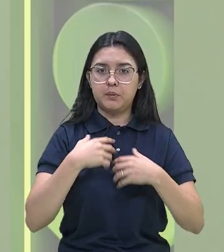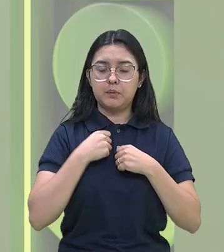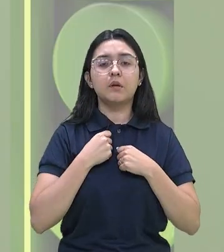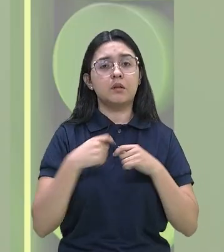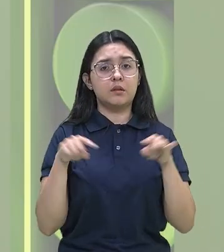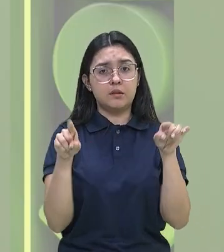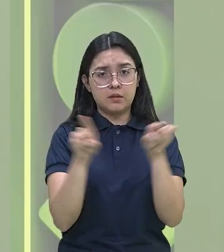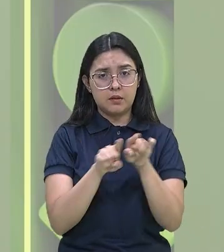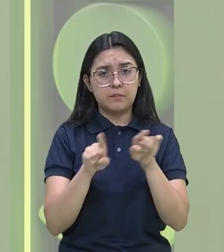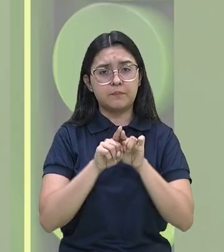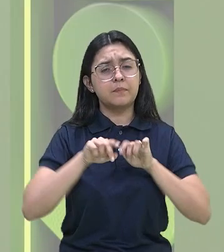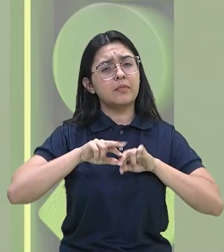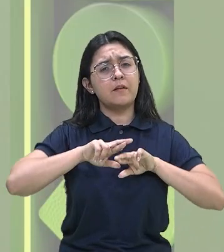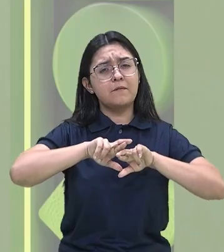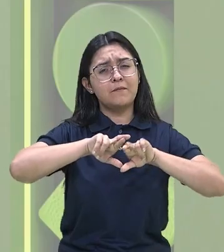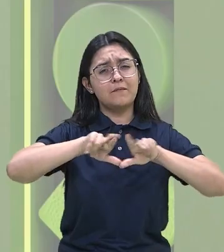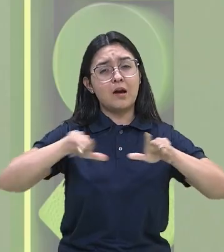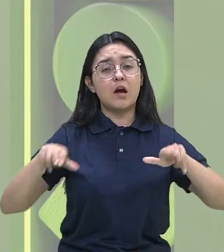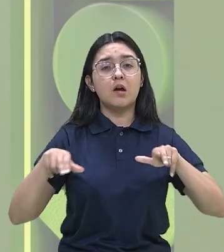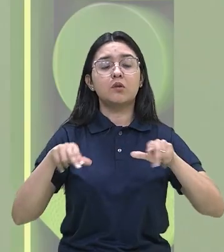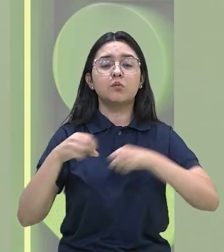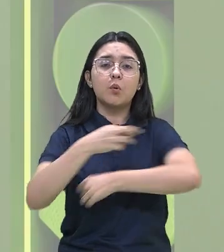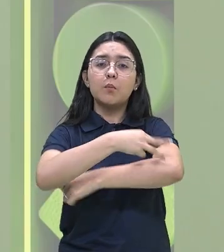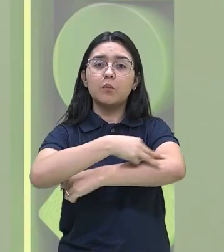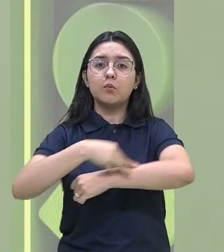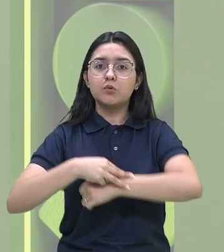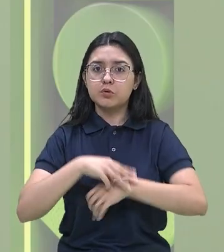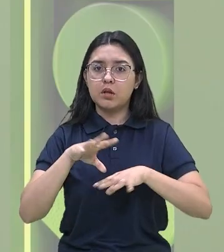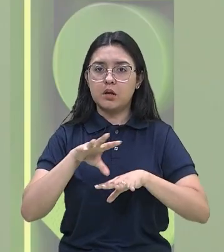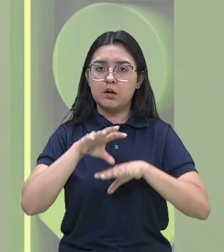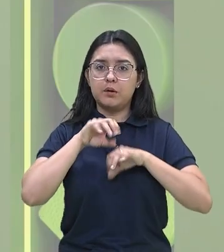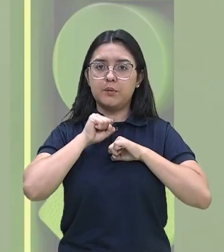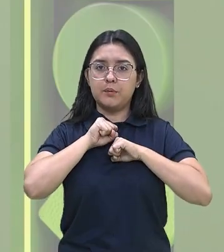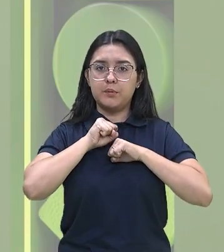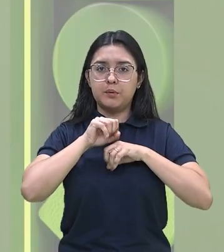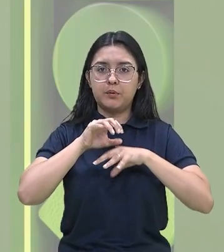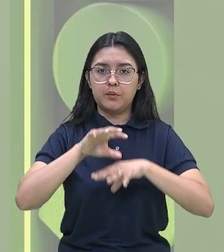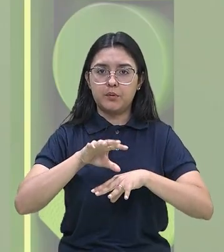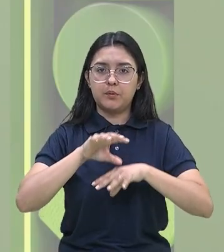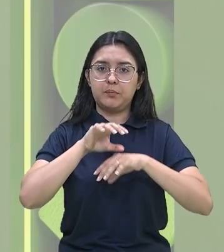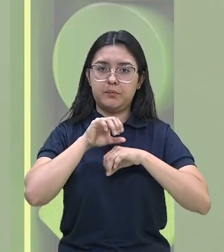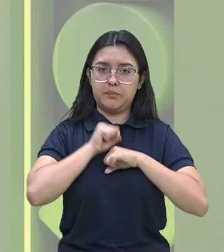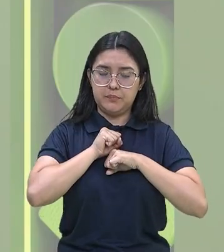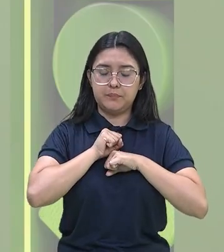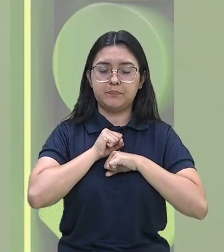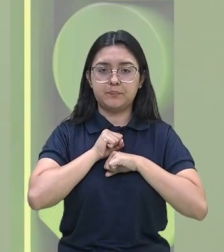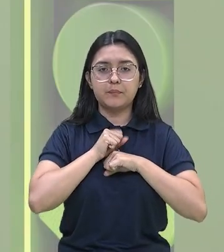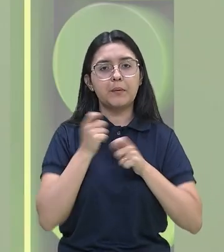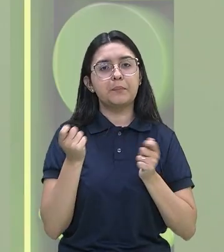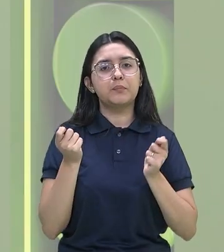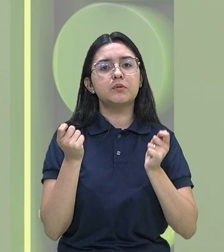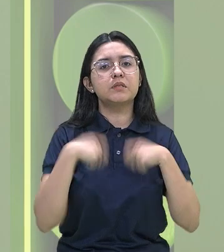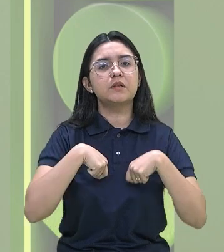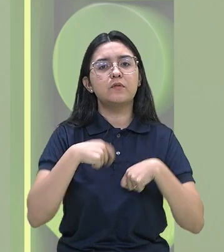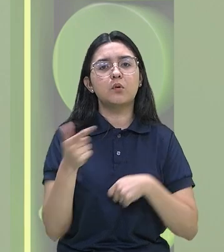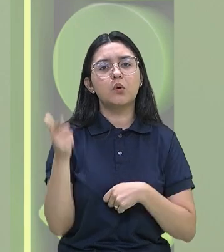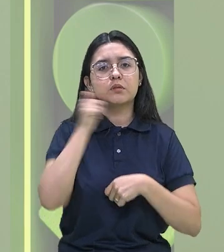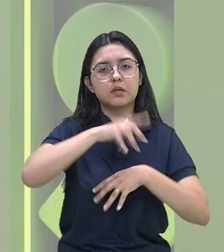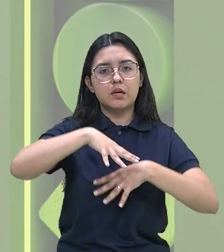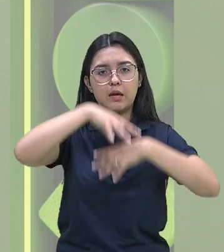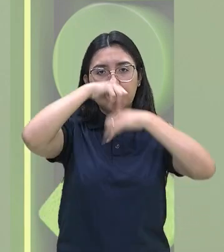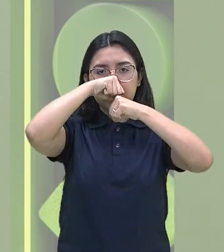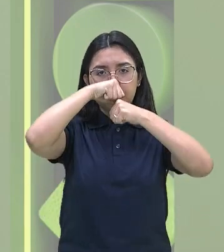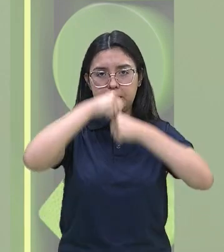nós temos diversos grupos musculares contraindo e relaxando para que essa respiração